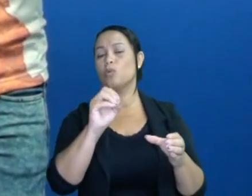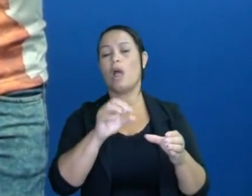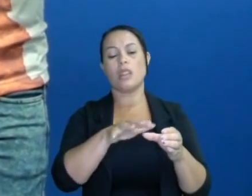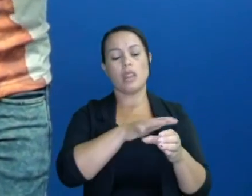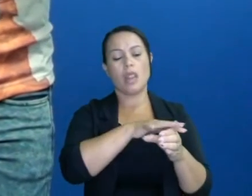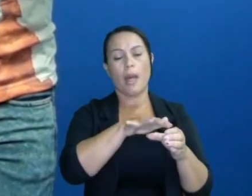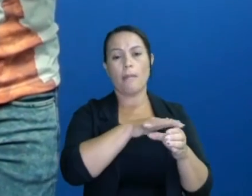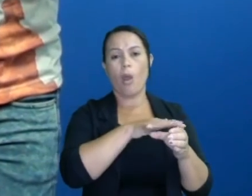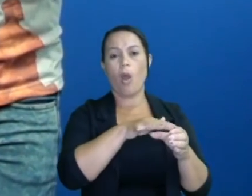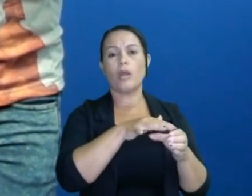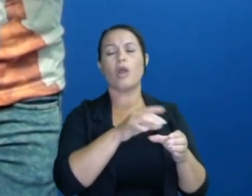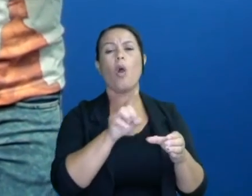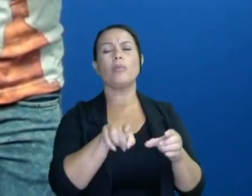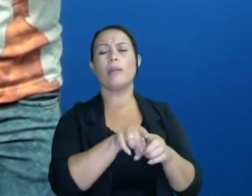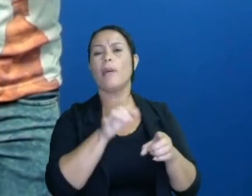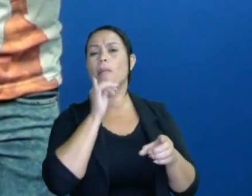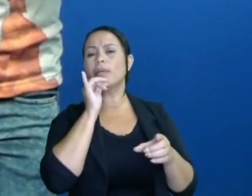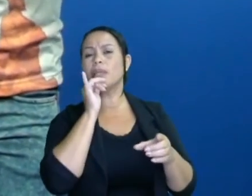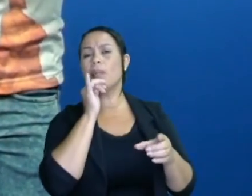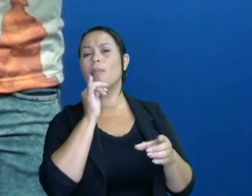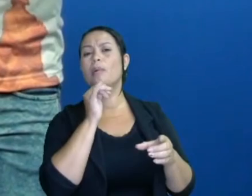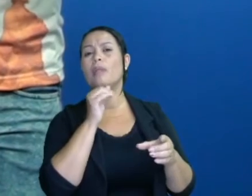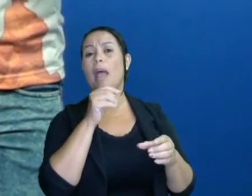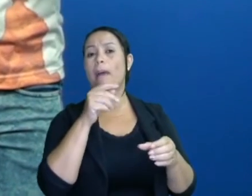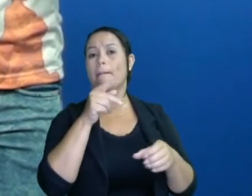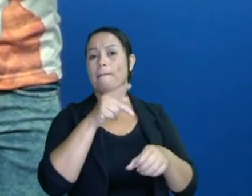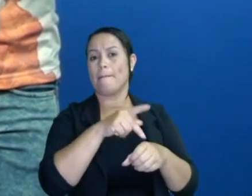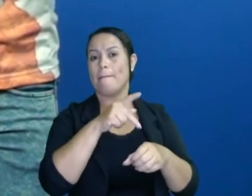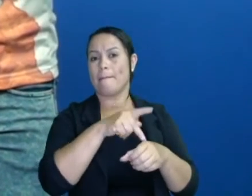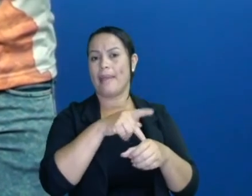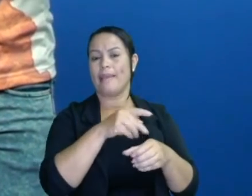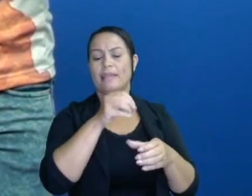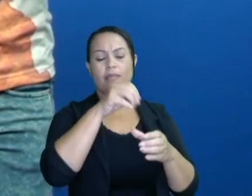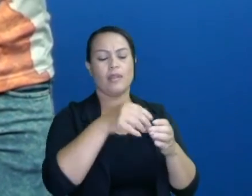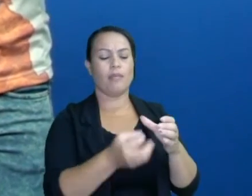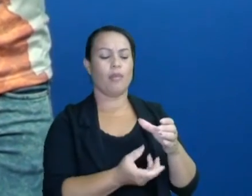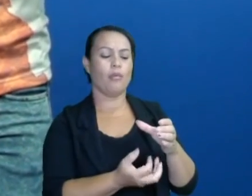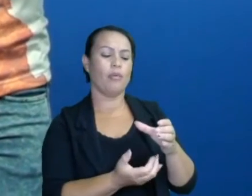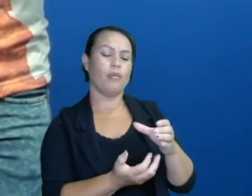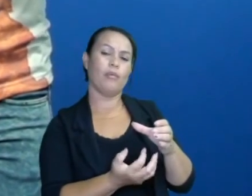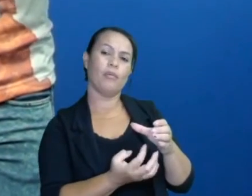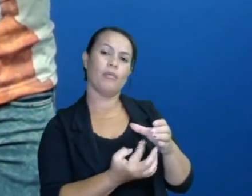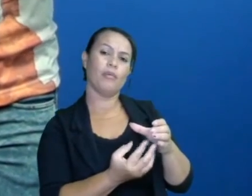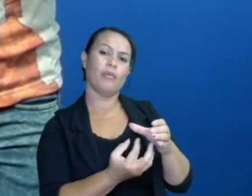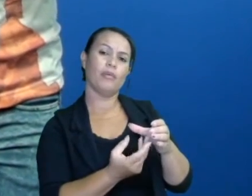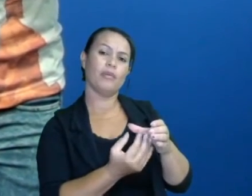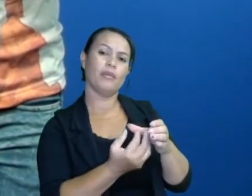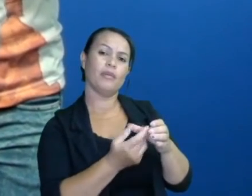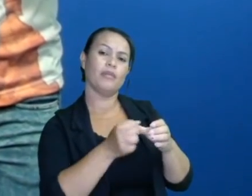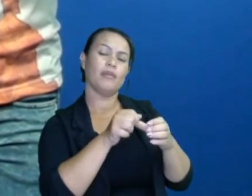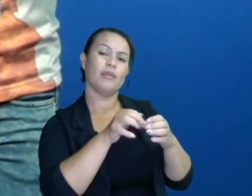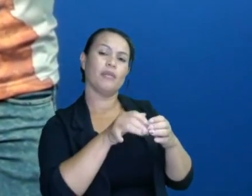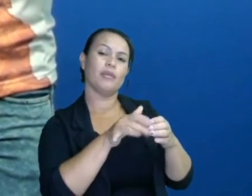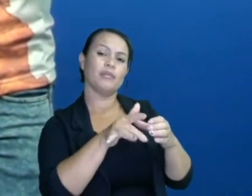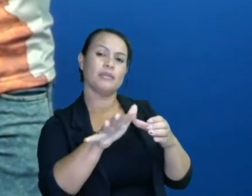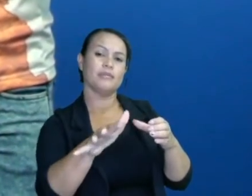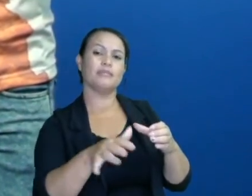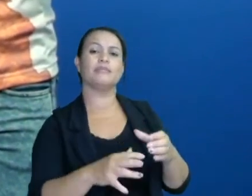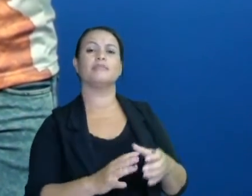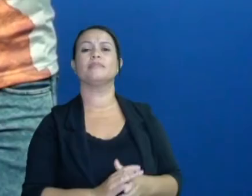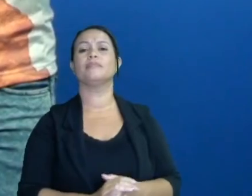na pedra de gelo que foi colocada dentro do refrigerante, e vão se formando grandes bolhas e vão se expandindo para o meio